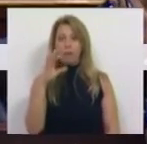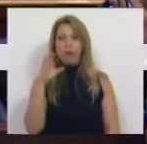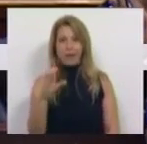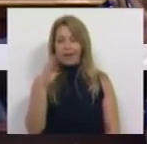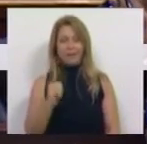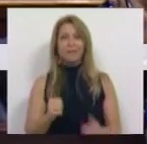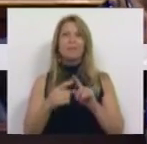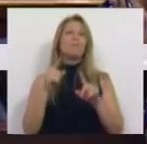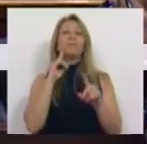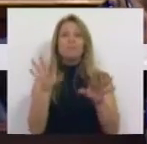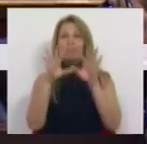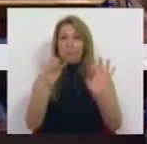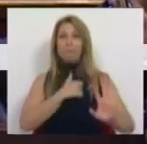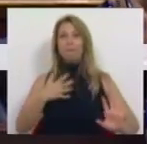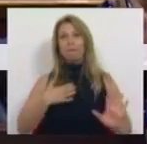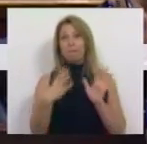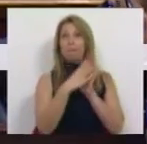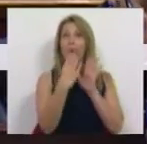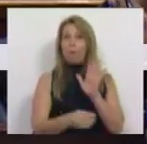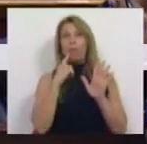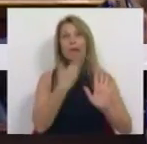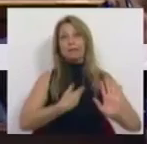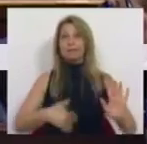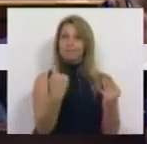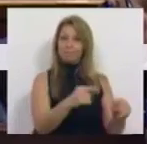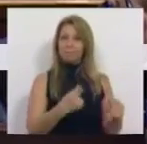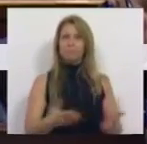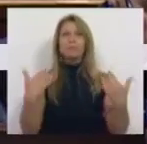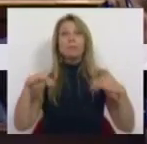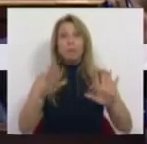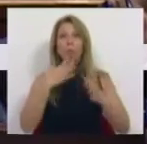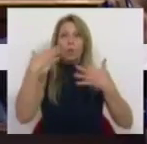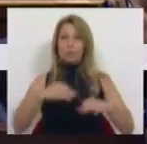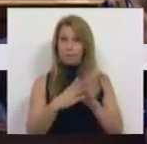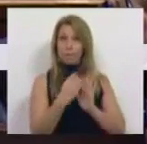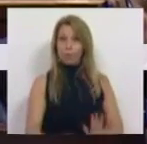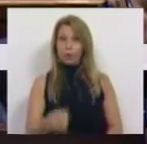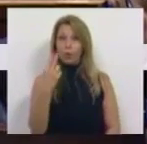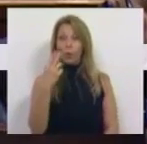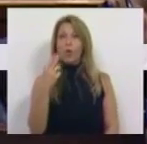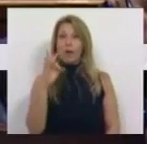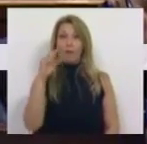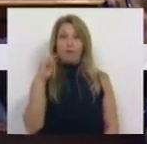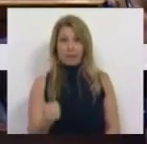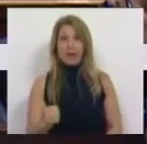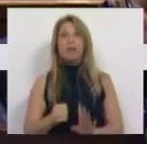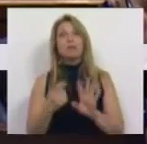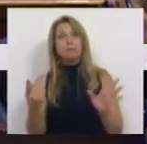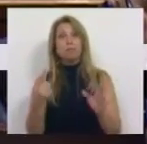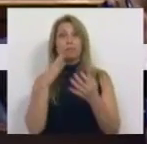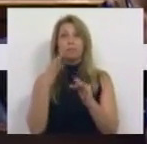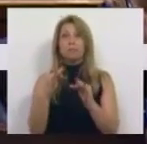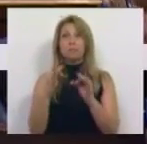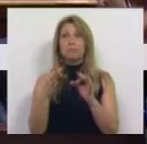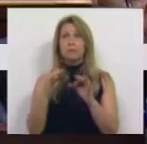moldes antigos. Certo é, por outro lado, que o modelo USF dificilmente se aplica em pequenos concelhos de